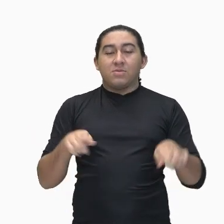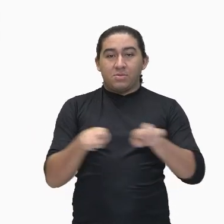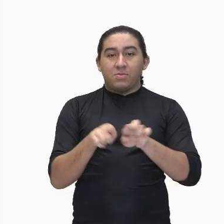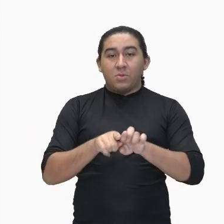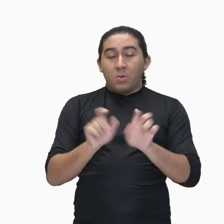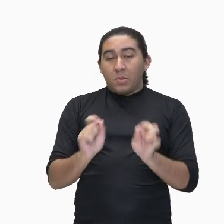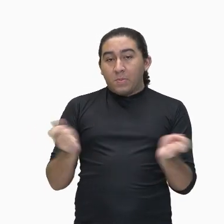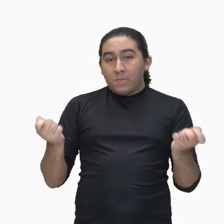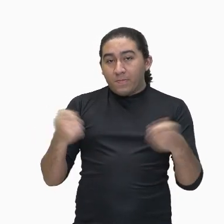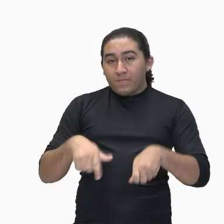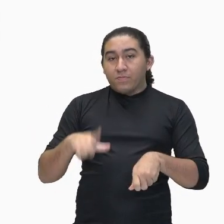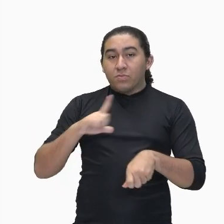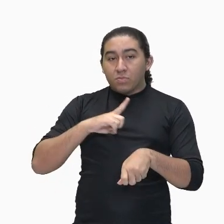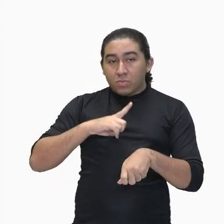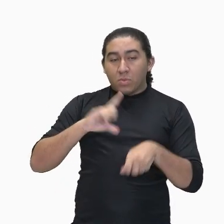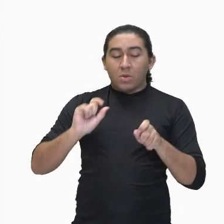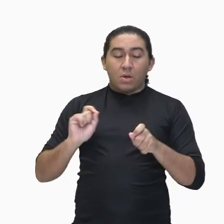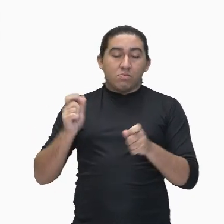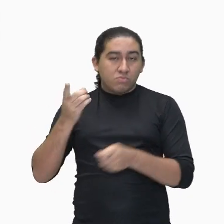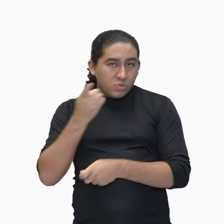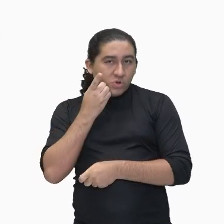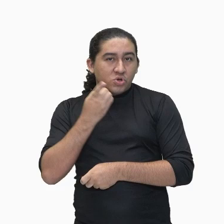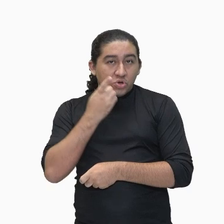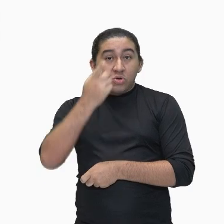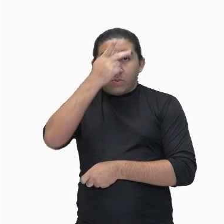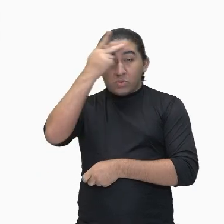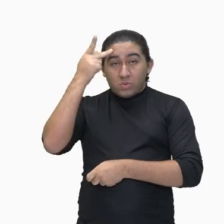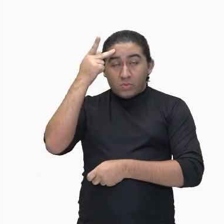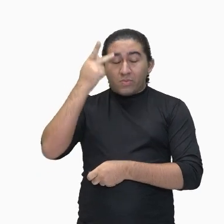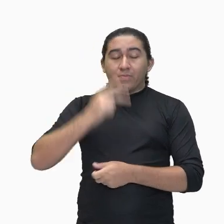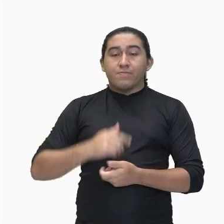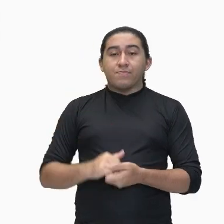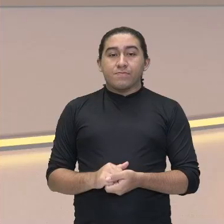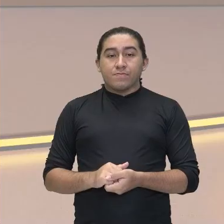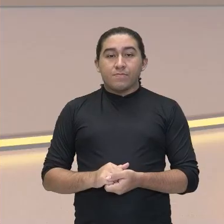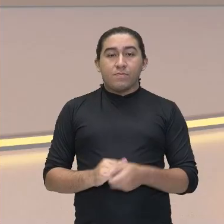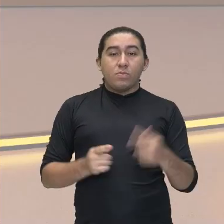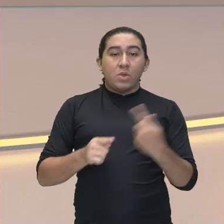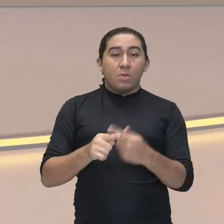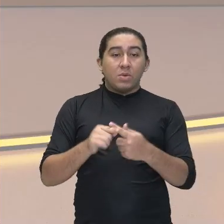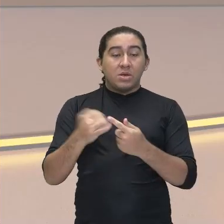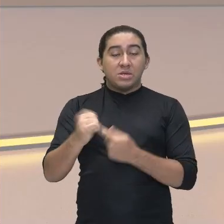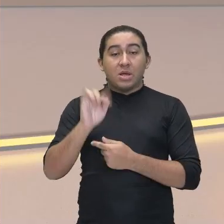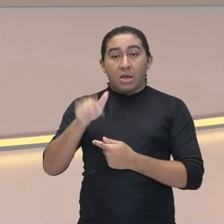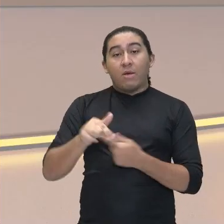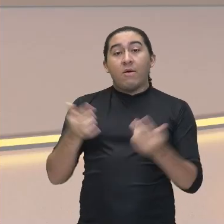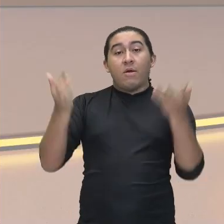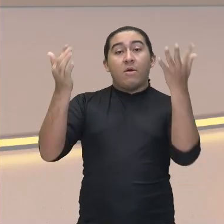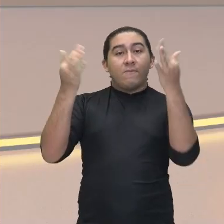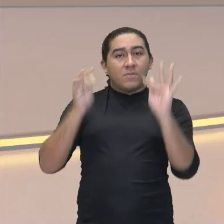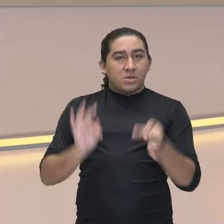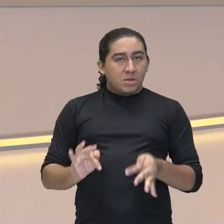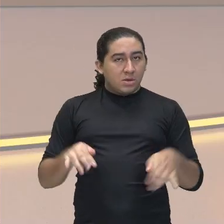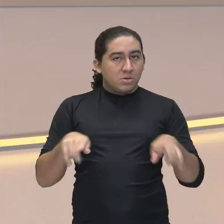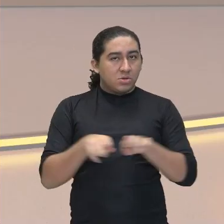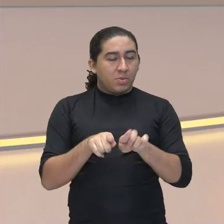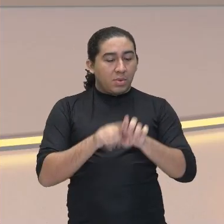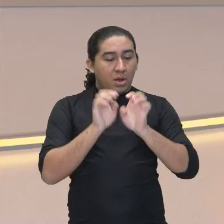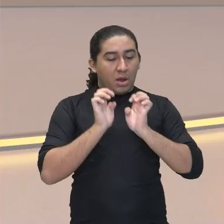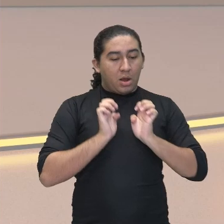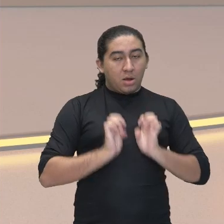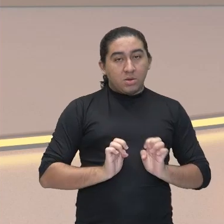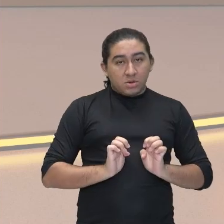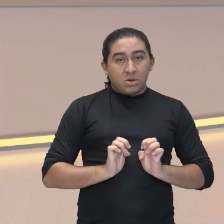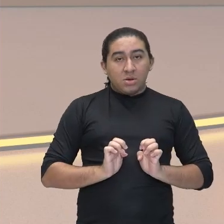cultivado e vivenciado diariamente. Por quê? Porque a felicidade, assim como a ética, ela está